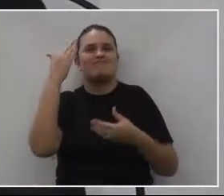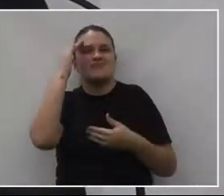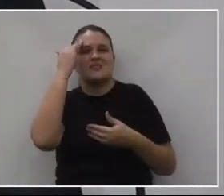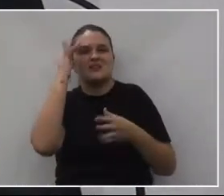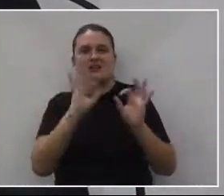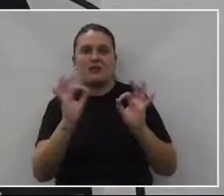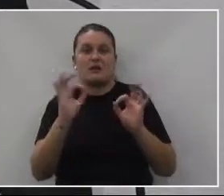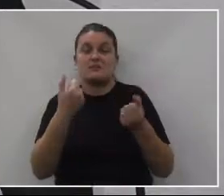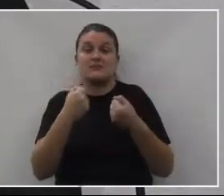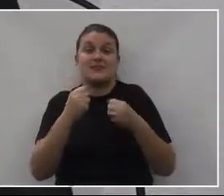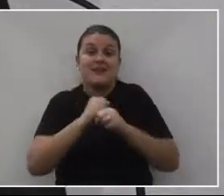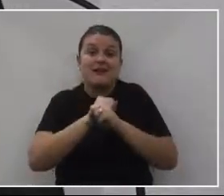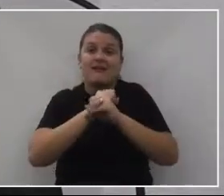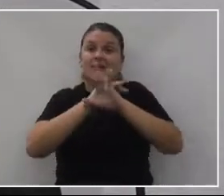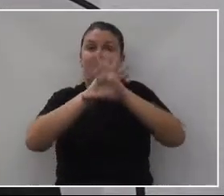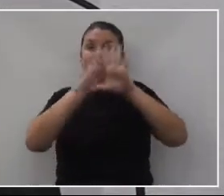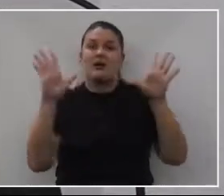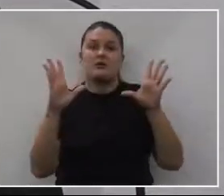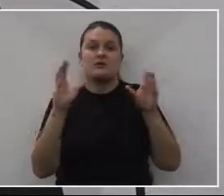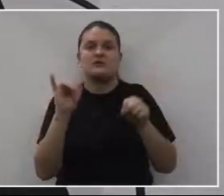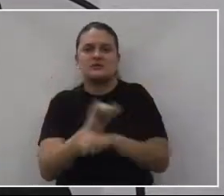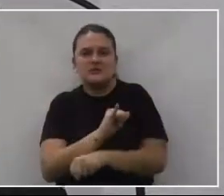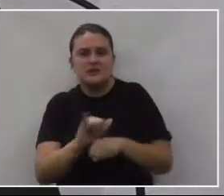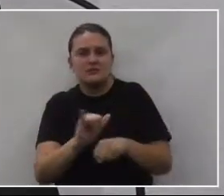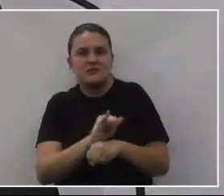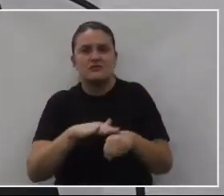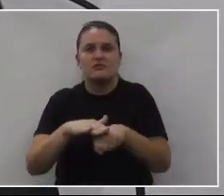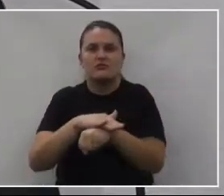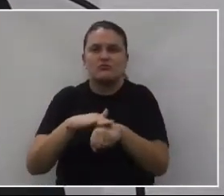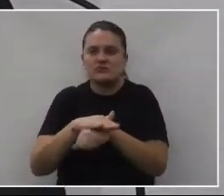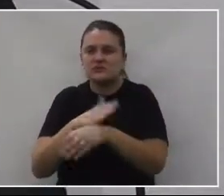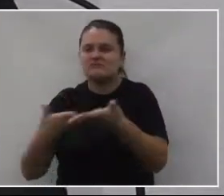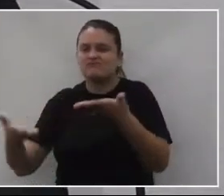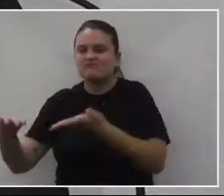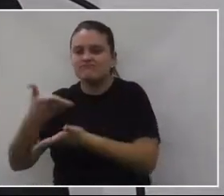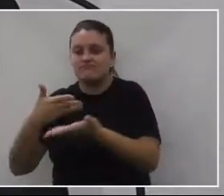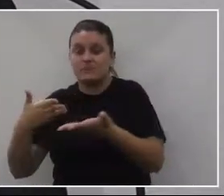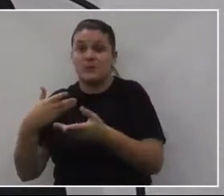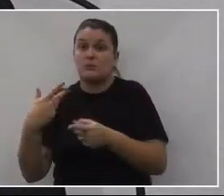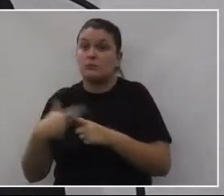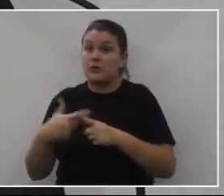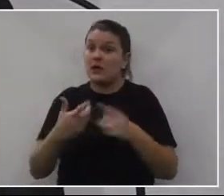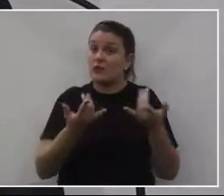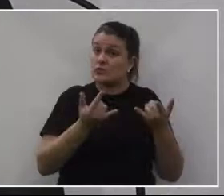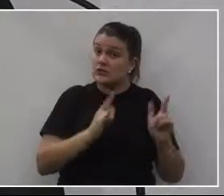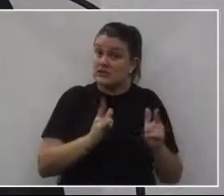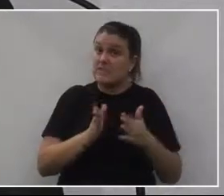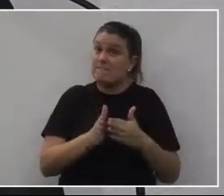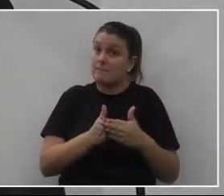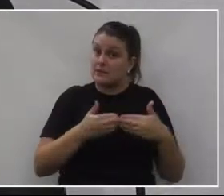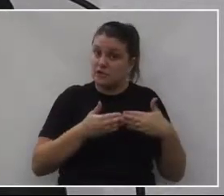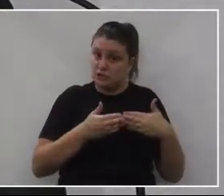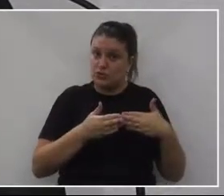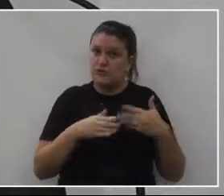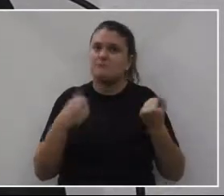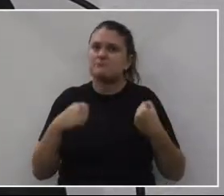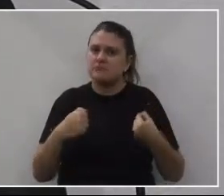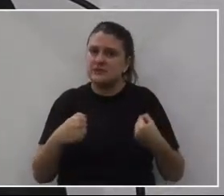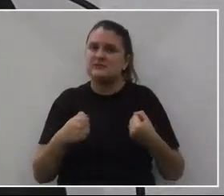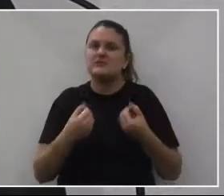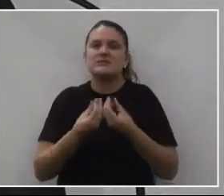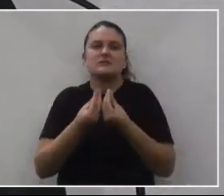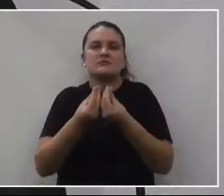falar. Então, a estratégia de conversa, de diálogo, que é um pedido deles, ressalto, é de uma forma